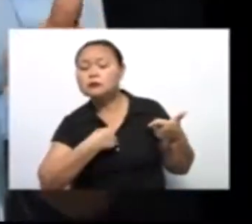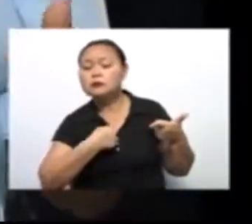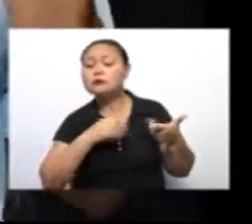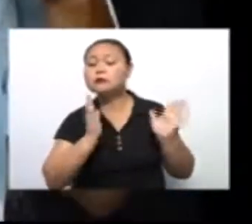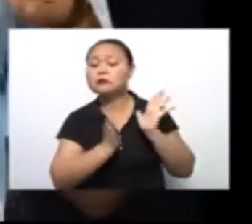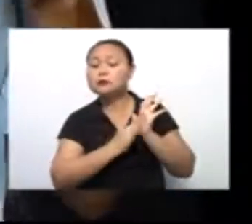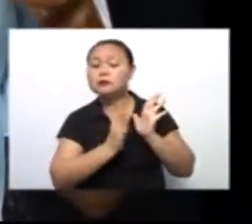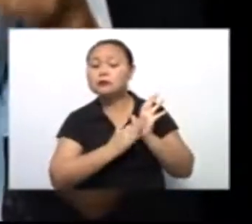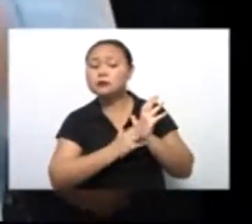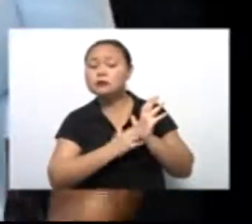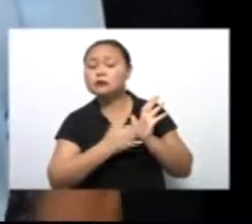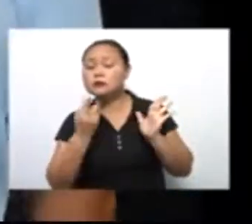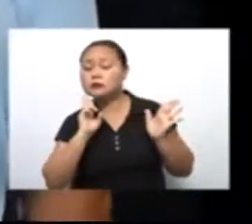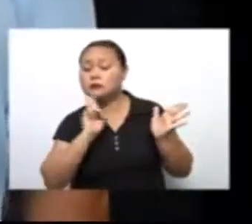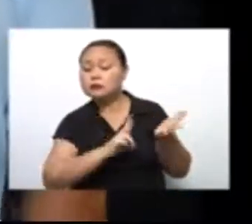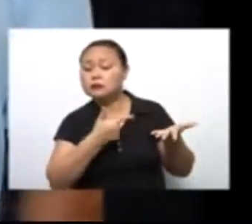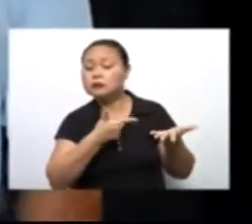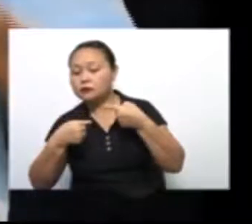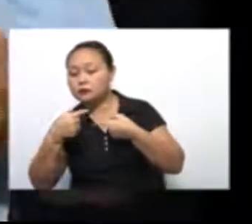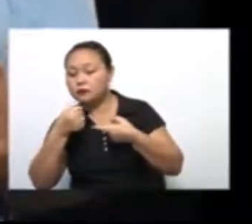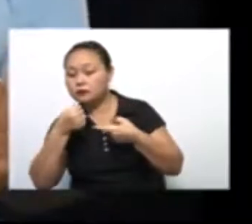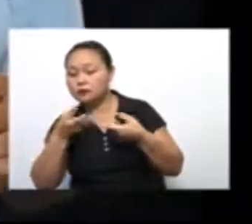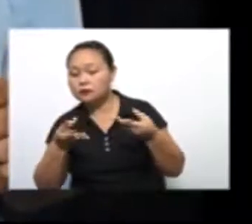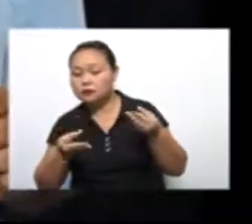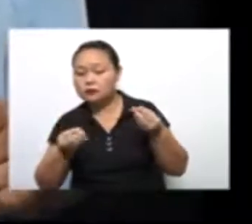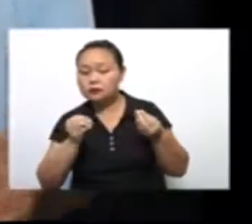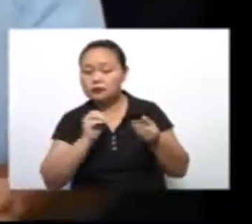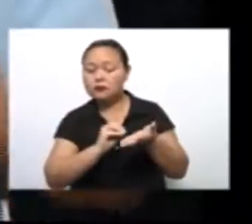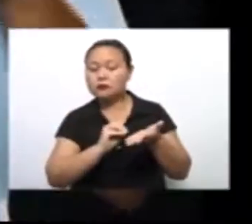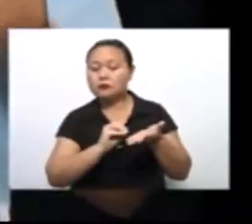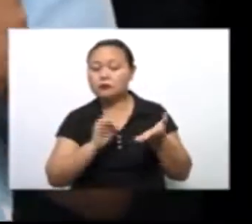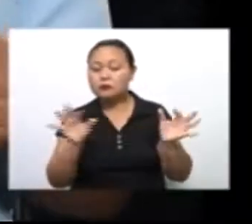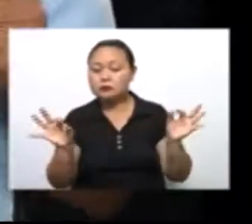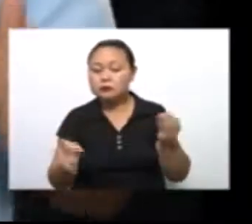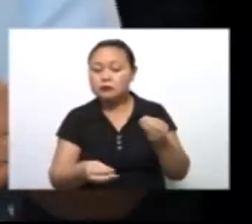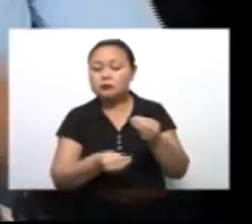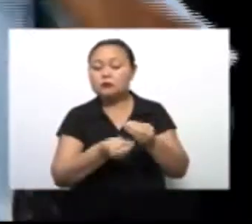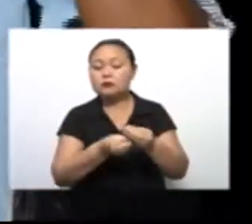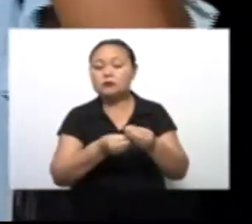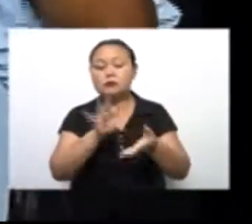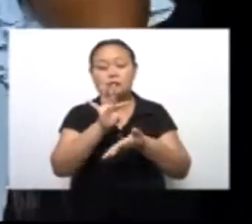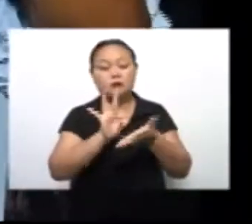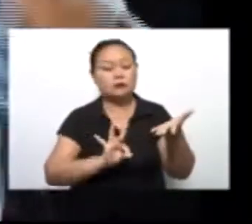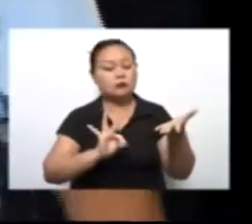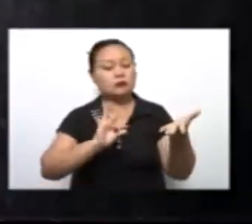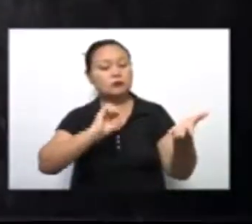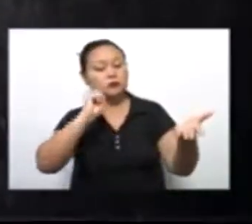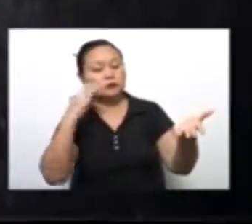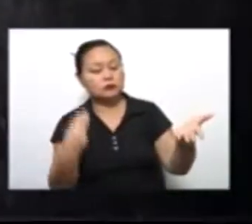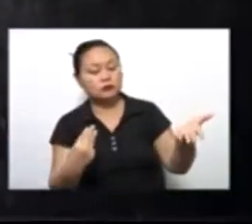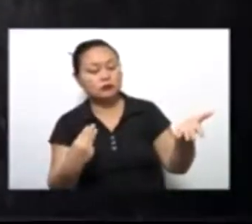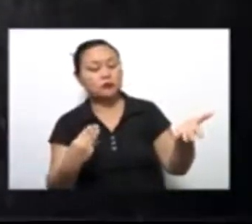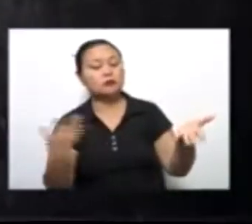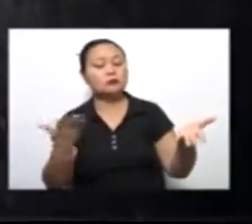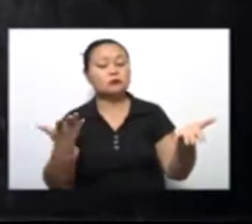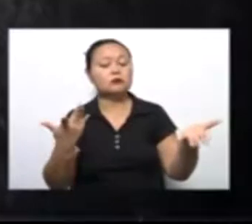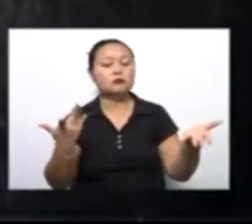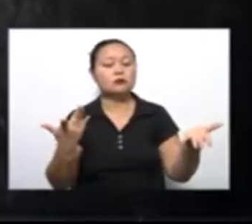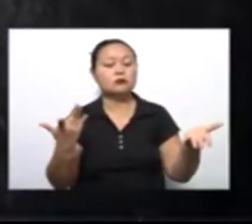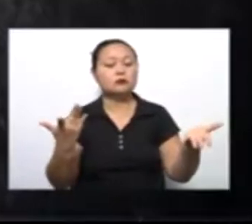muito importante e que vai dar maior valorização é os